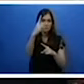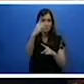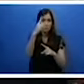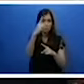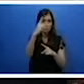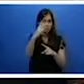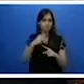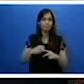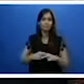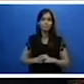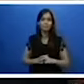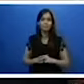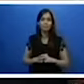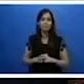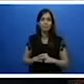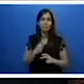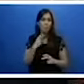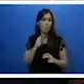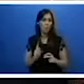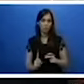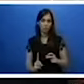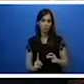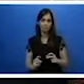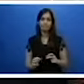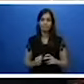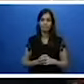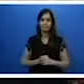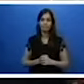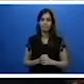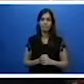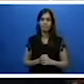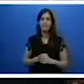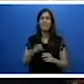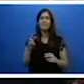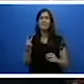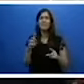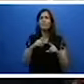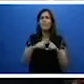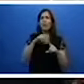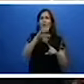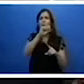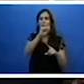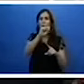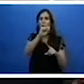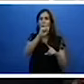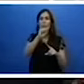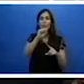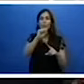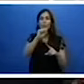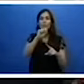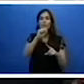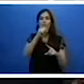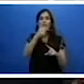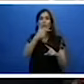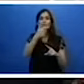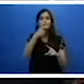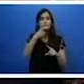1 lá em cima, eu não posso colocar aqui, tá? Depois, 3 vezes 8, 24 mais